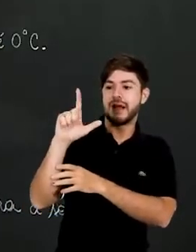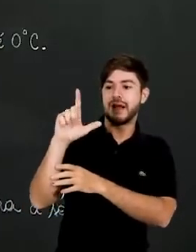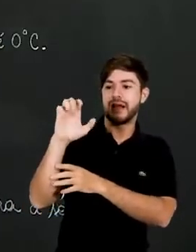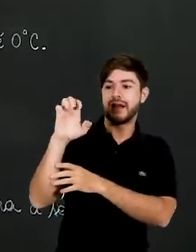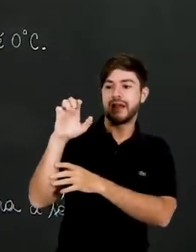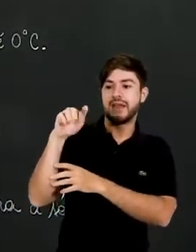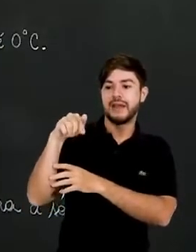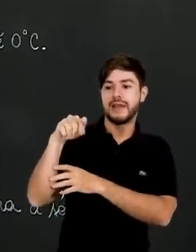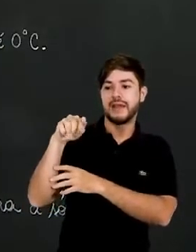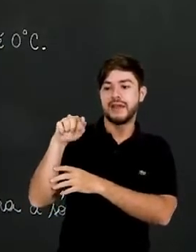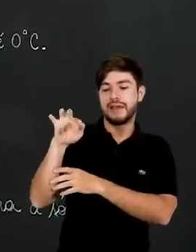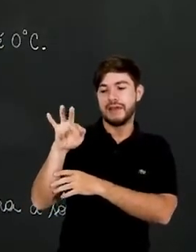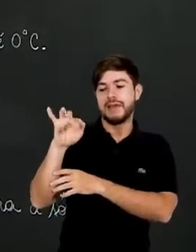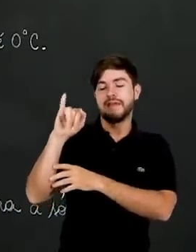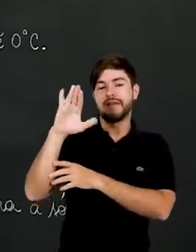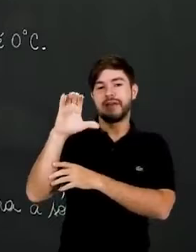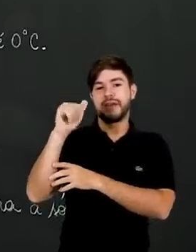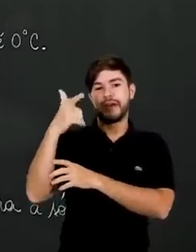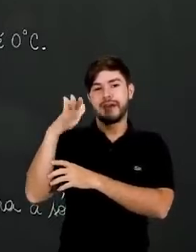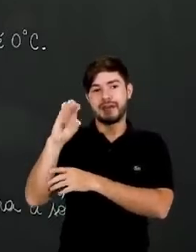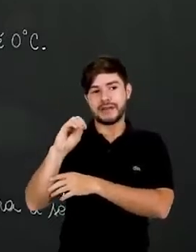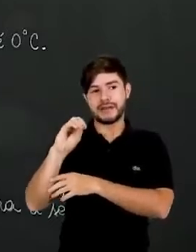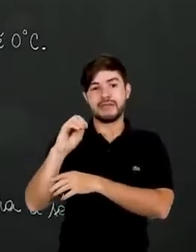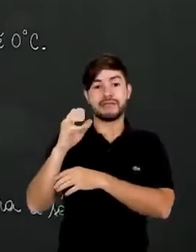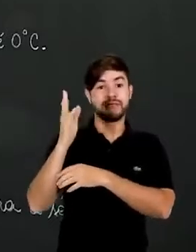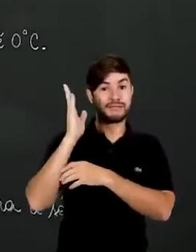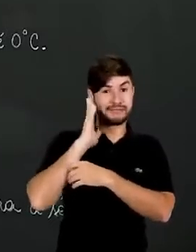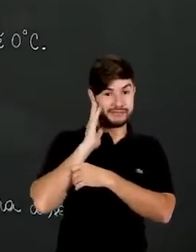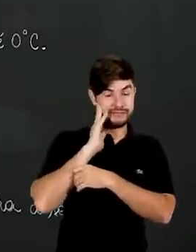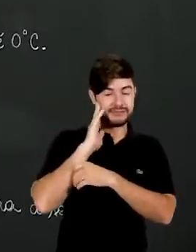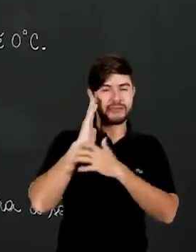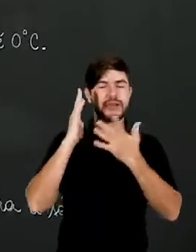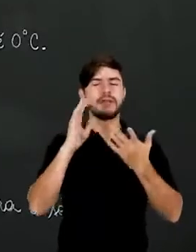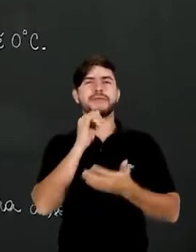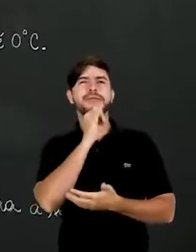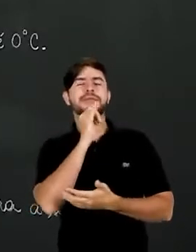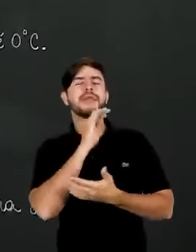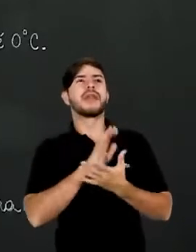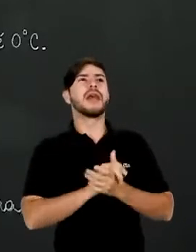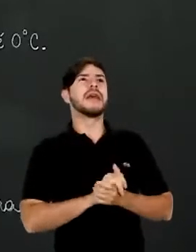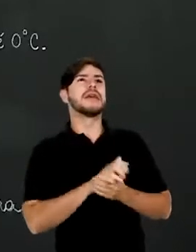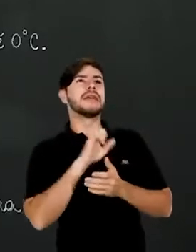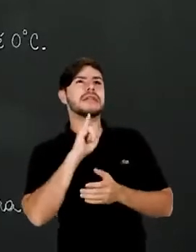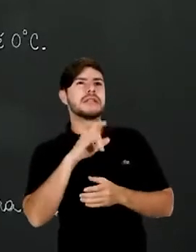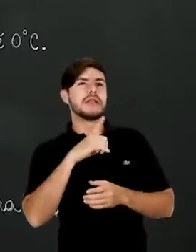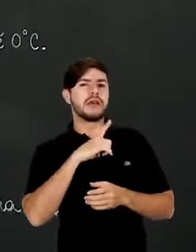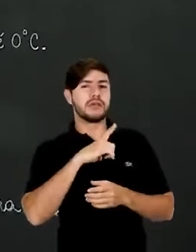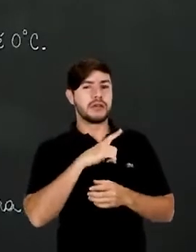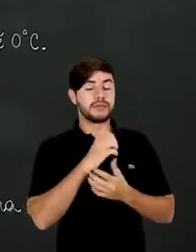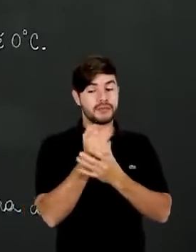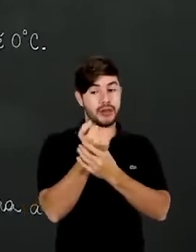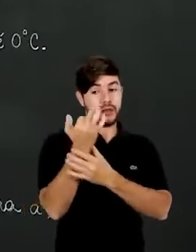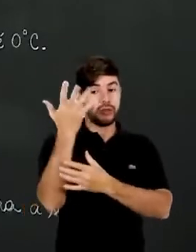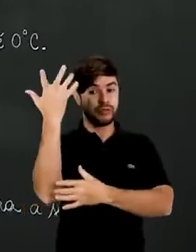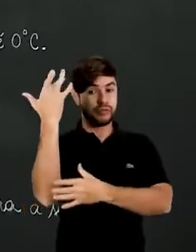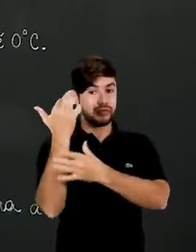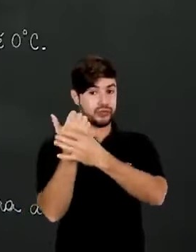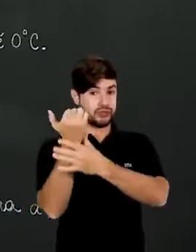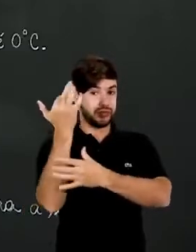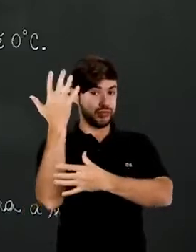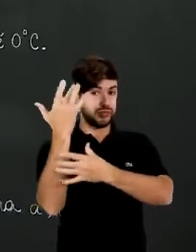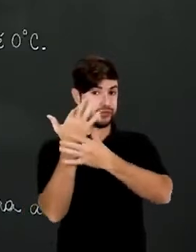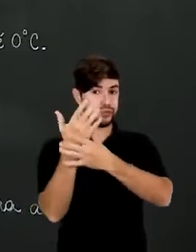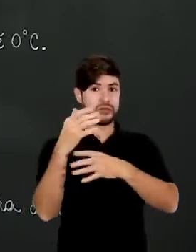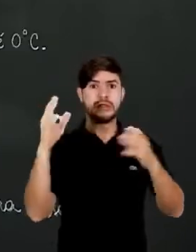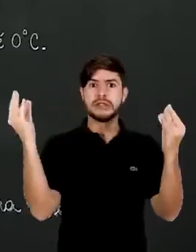ebulição. Vai ser legal, entendi. Agora, e quando eu tenho, então, esse estado gasoso? Então, no ambiente, elas estão